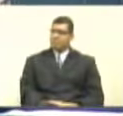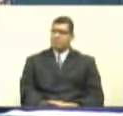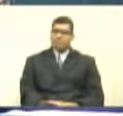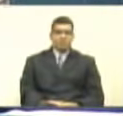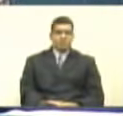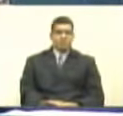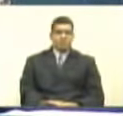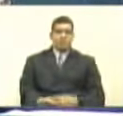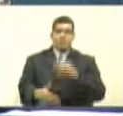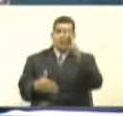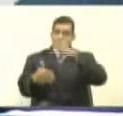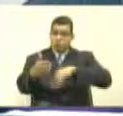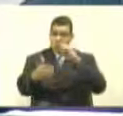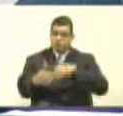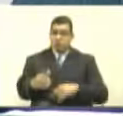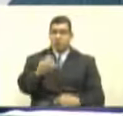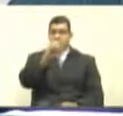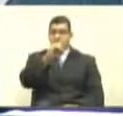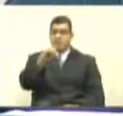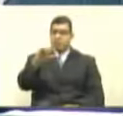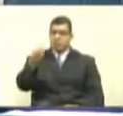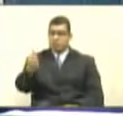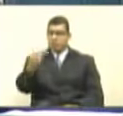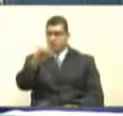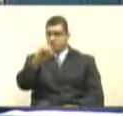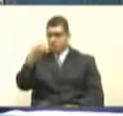Processo número 00103